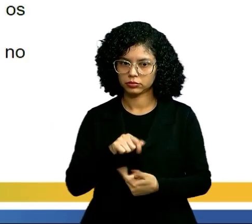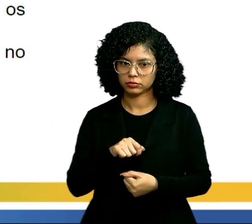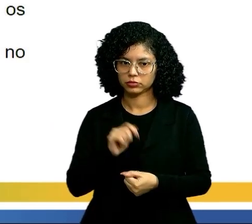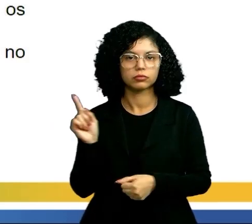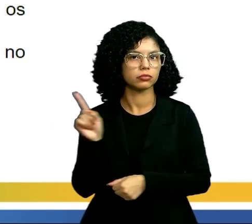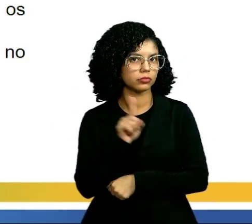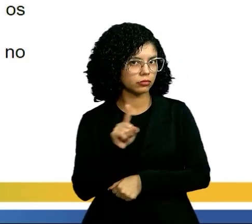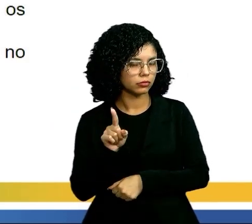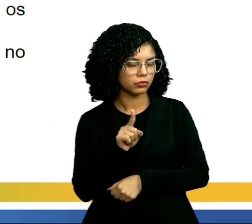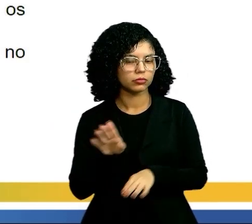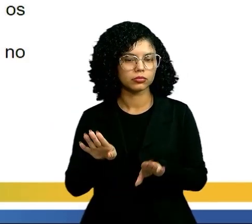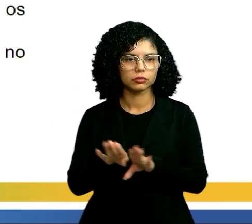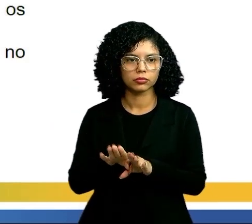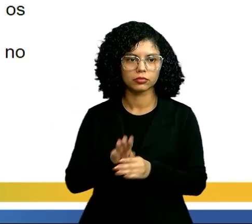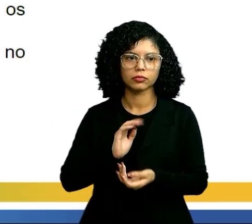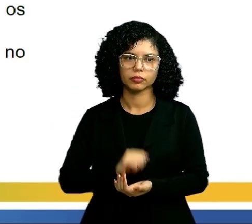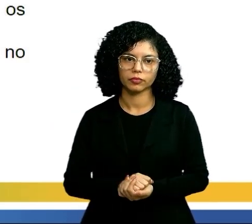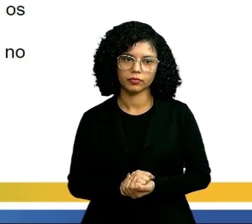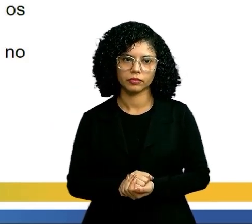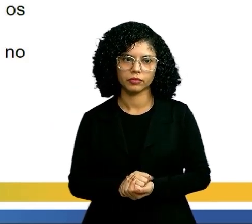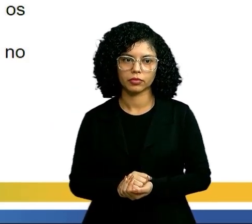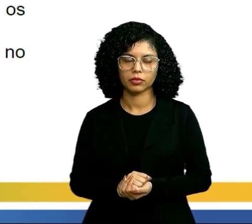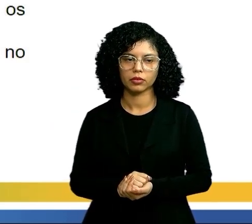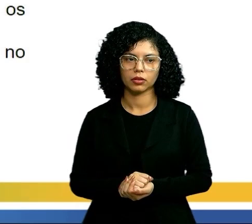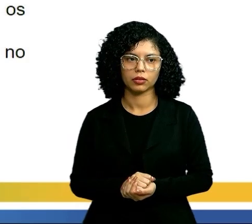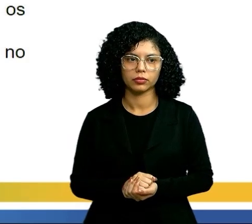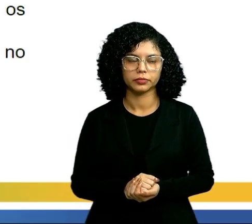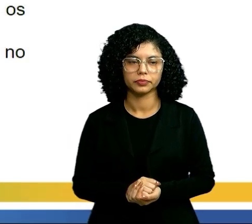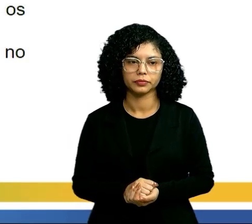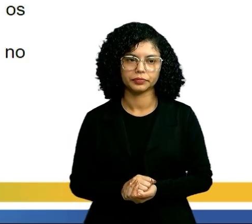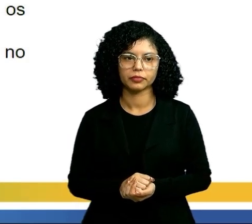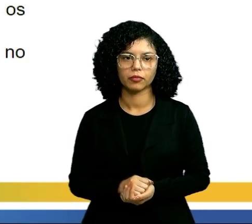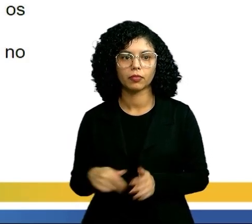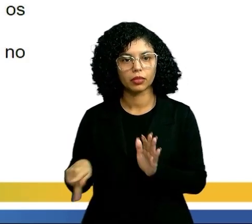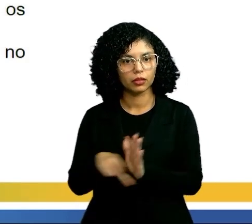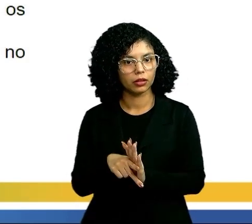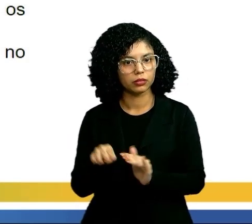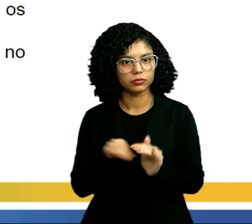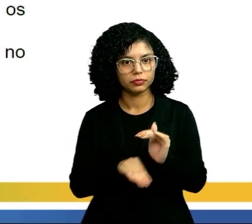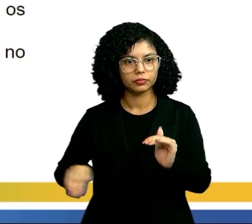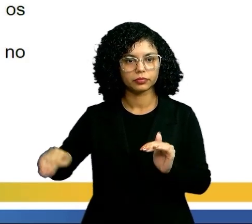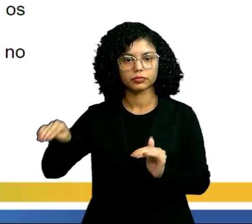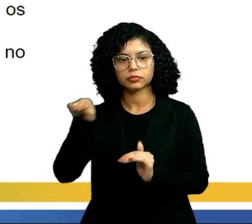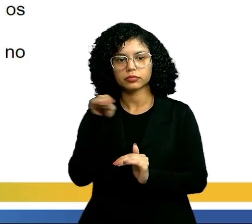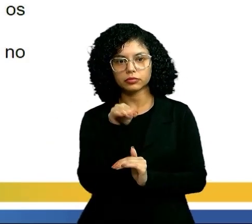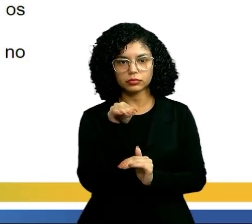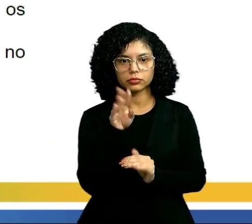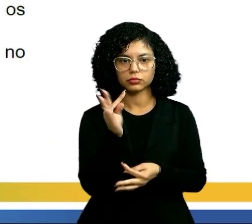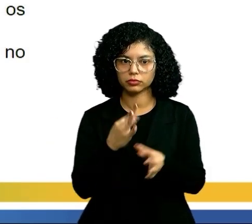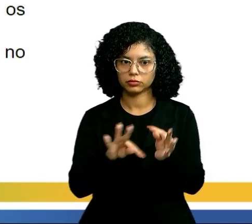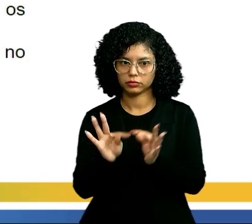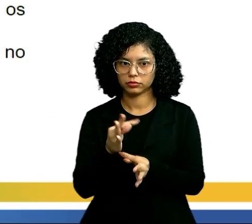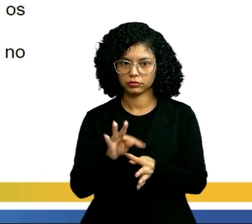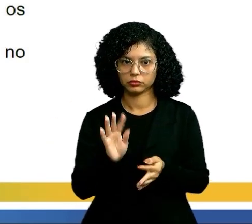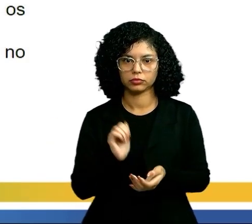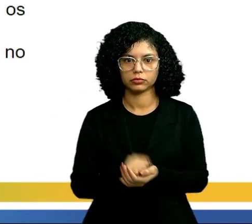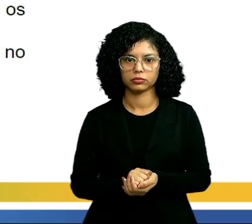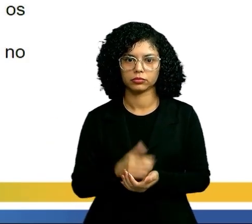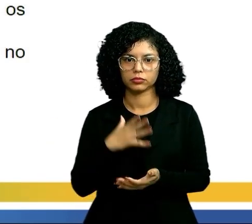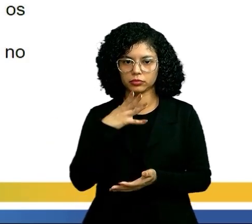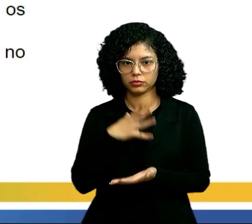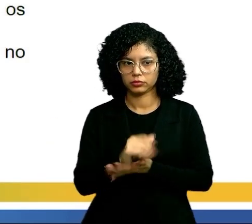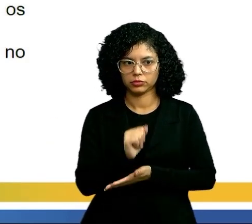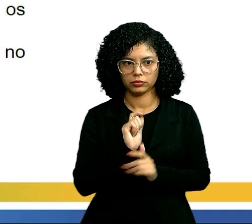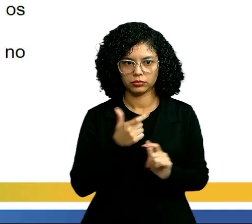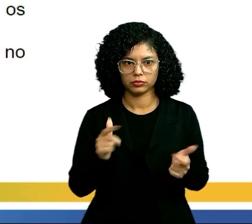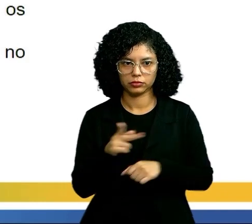mundial? Também não. A charge também não representa isso. Letra C. Evidências da superação tecnológica